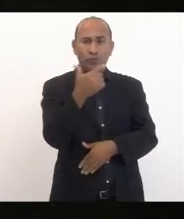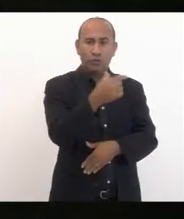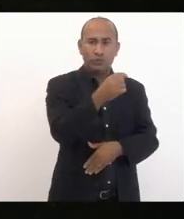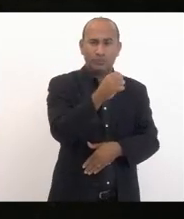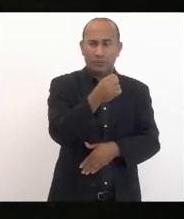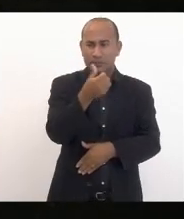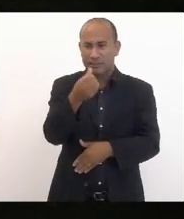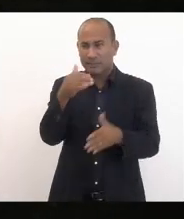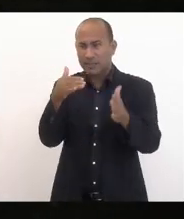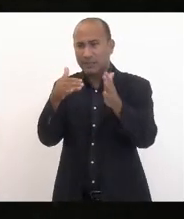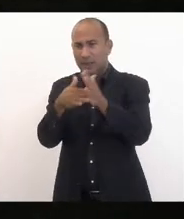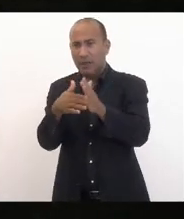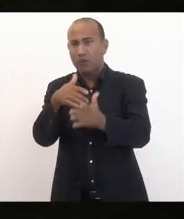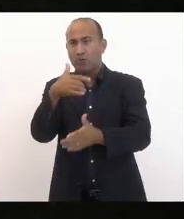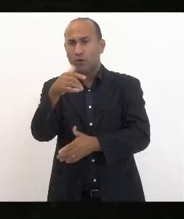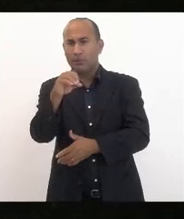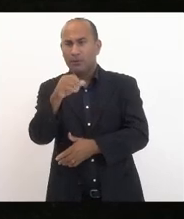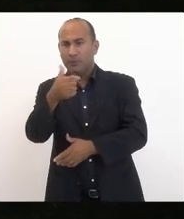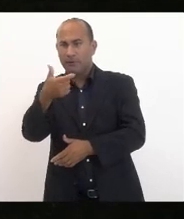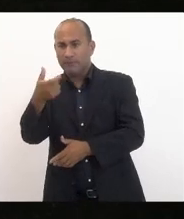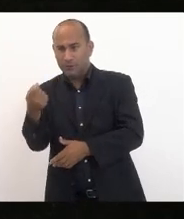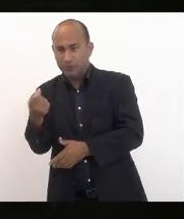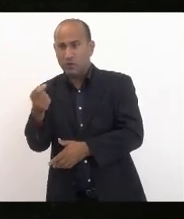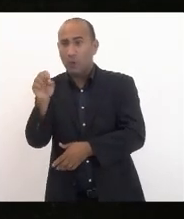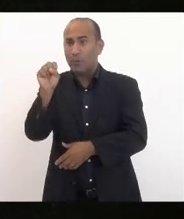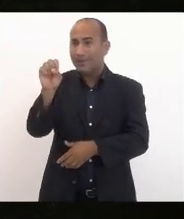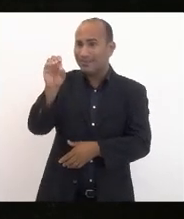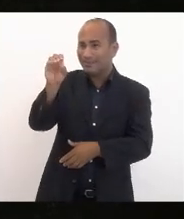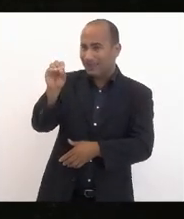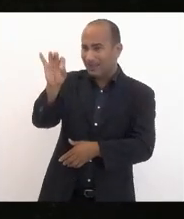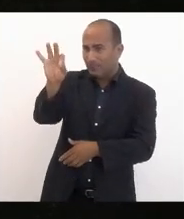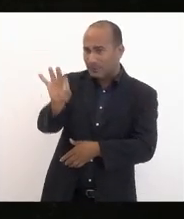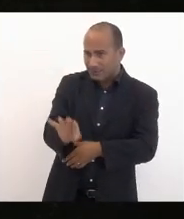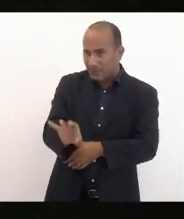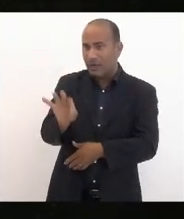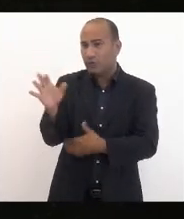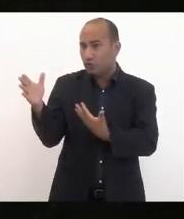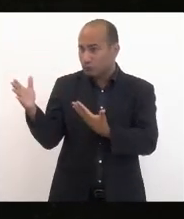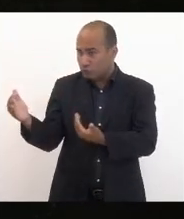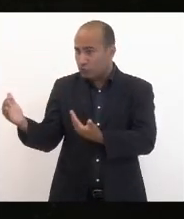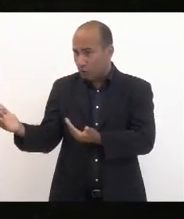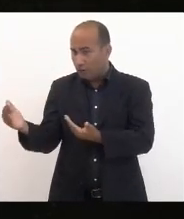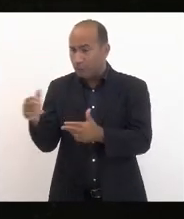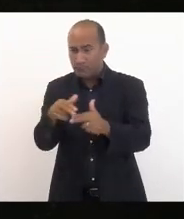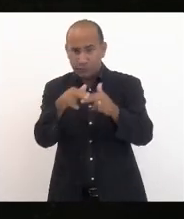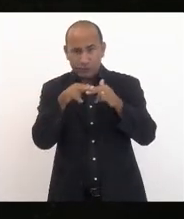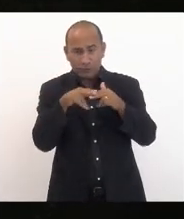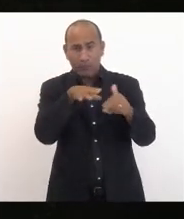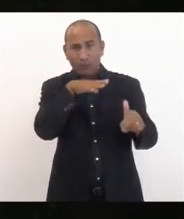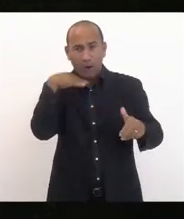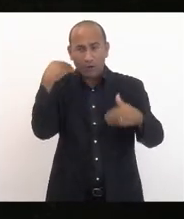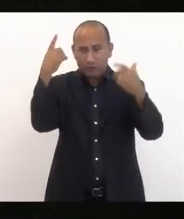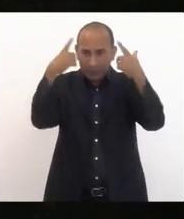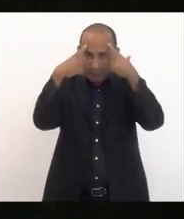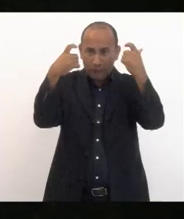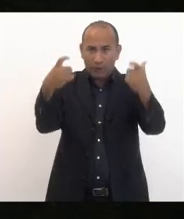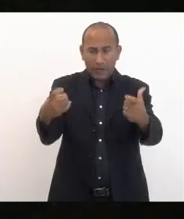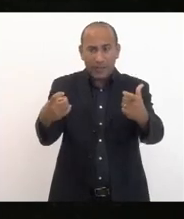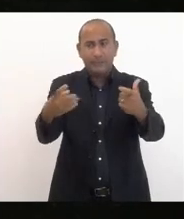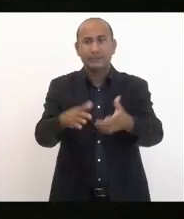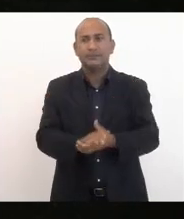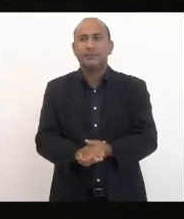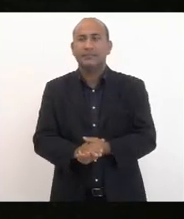e 2020, 80% desses jovens, grande parte deles de forma violenta,